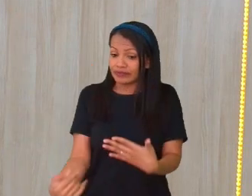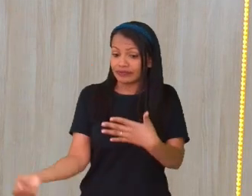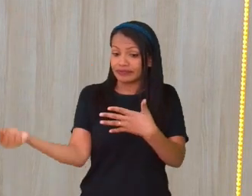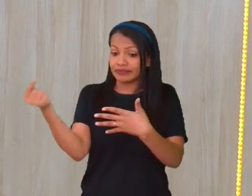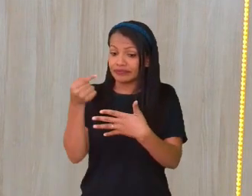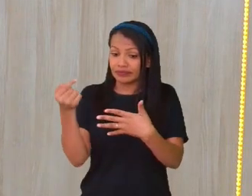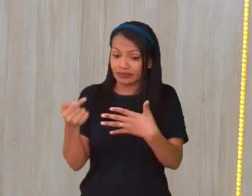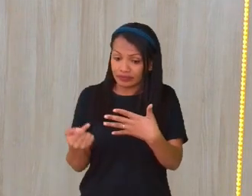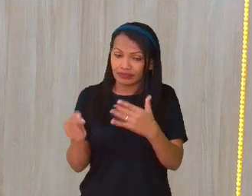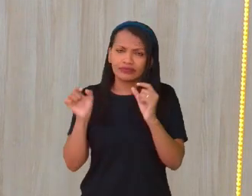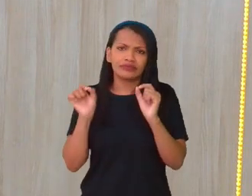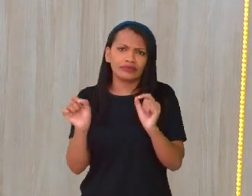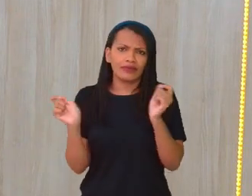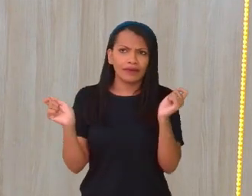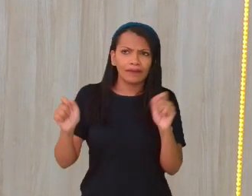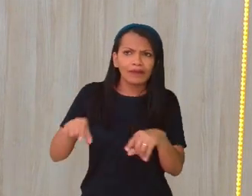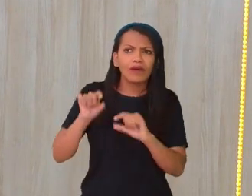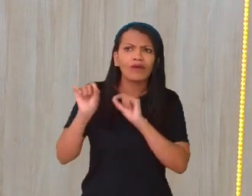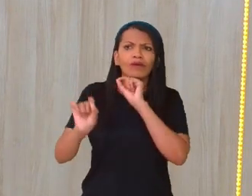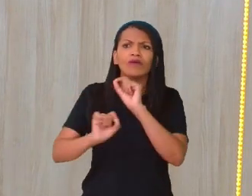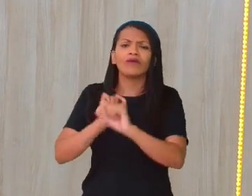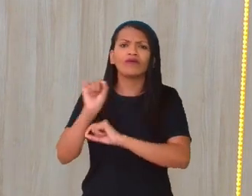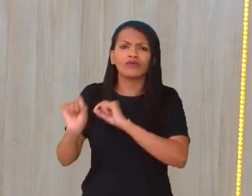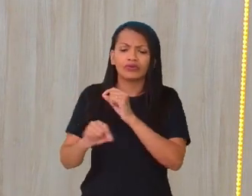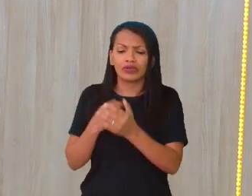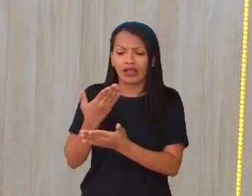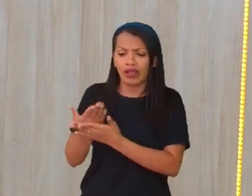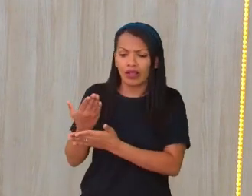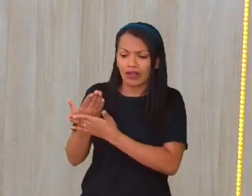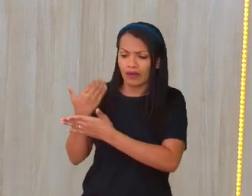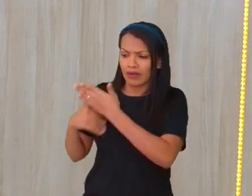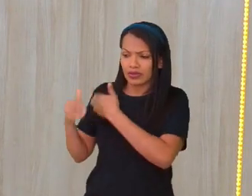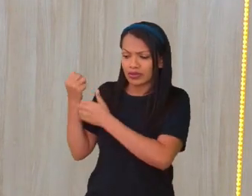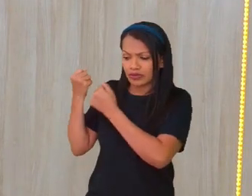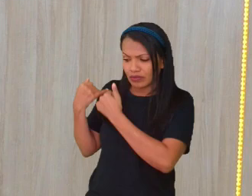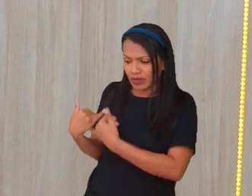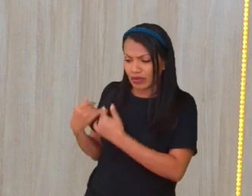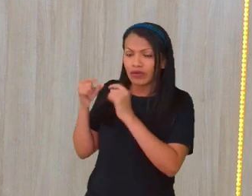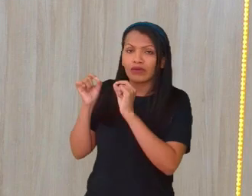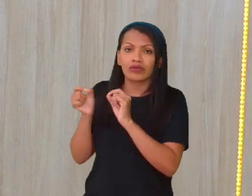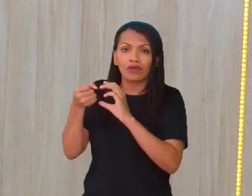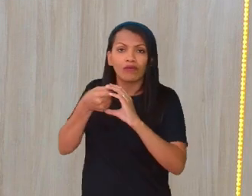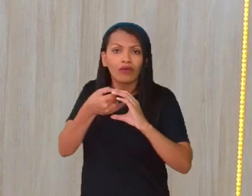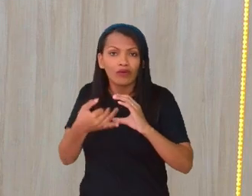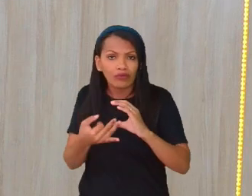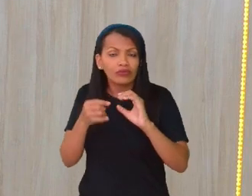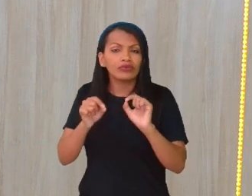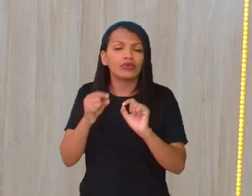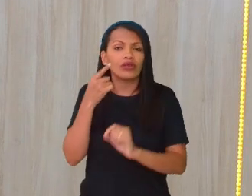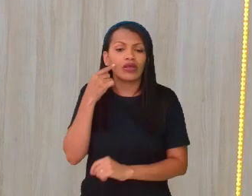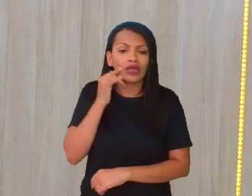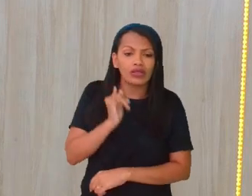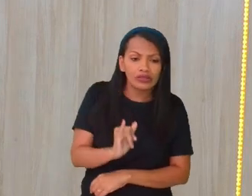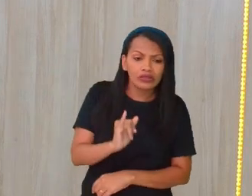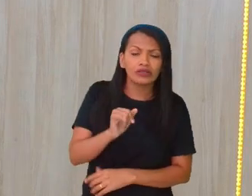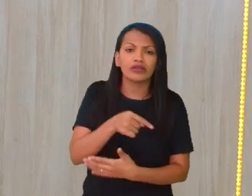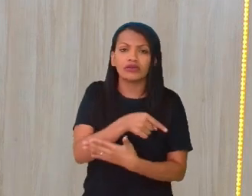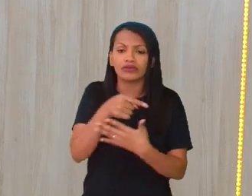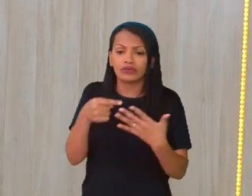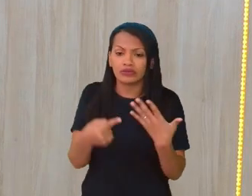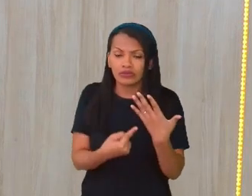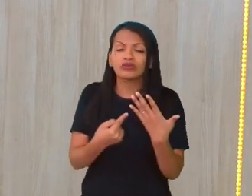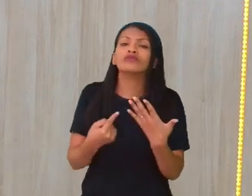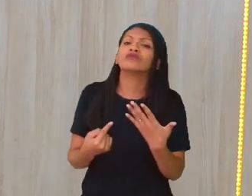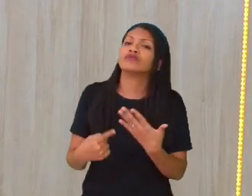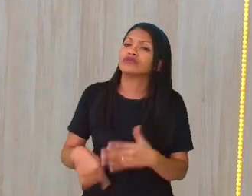animais vertebrados, que a gente classifica, na aula passada a gente explicou, pelas suas características. A gente disse quais são os 5 grupos.